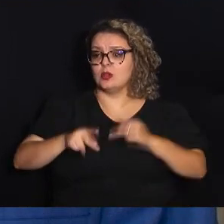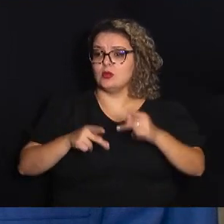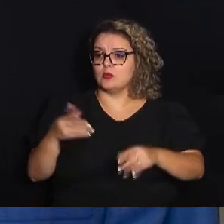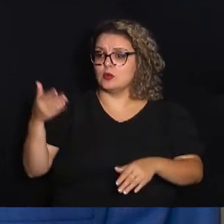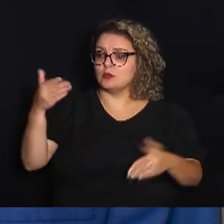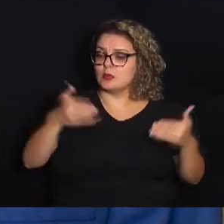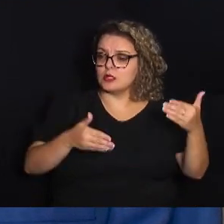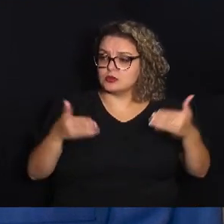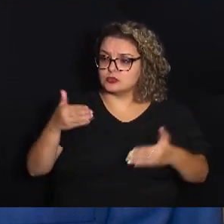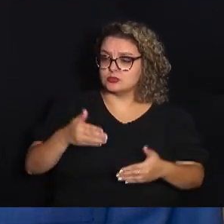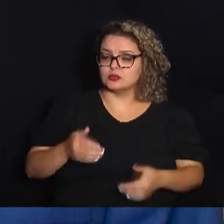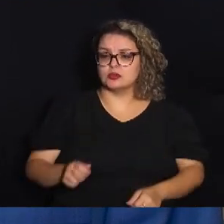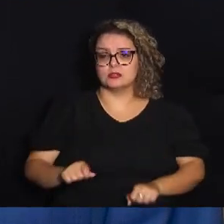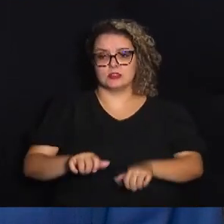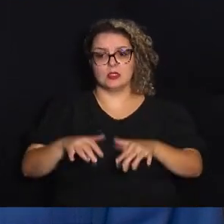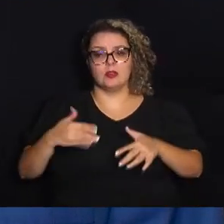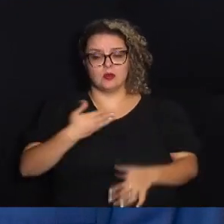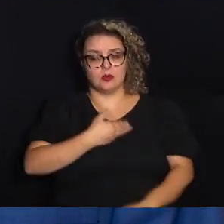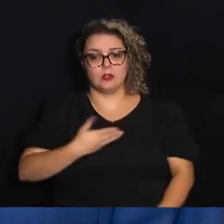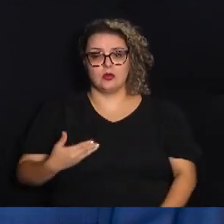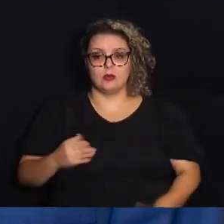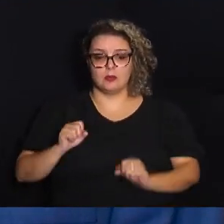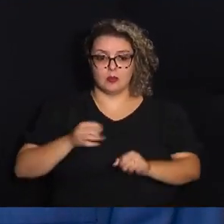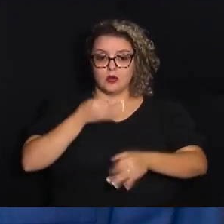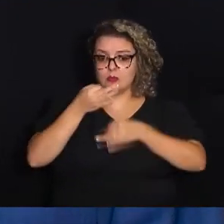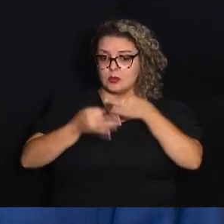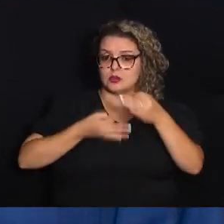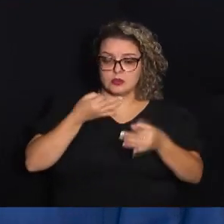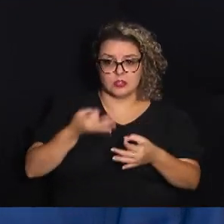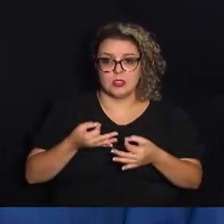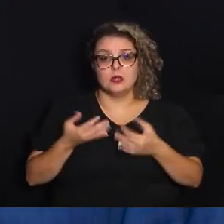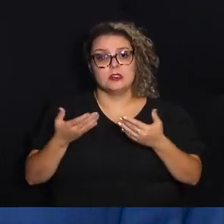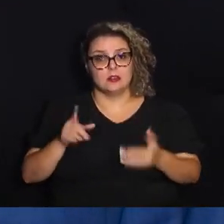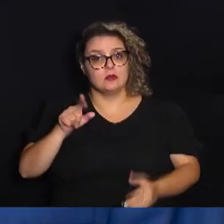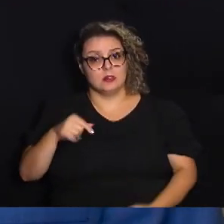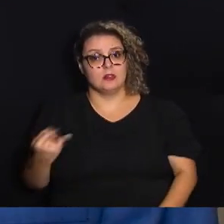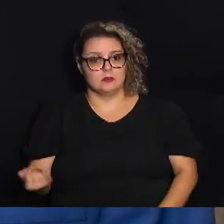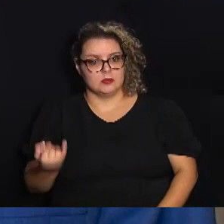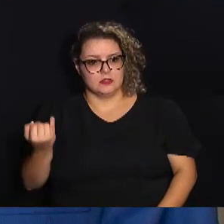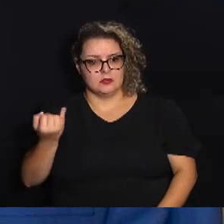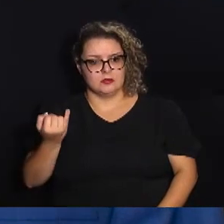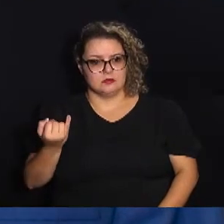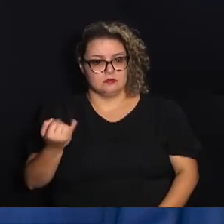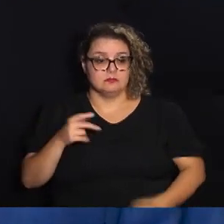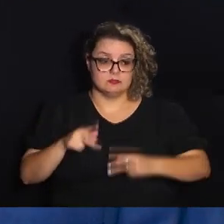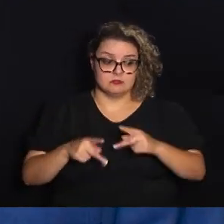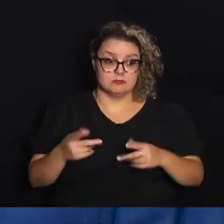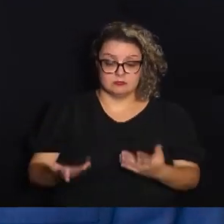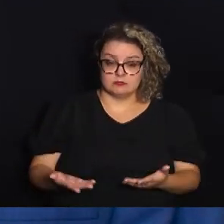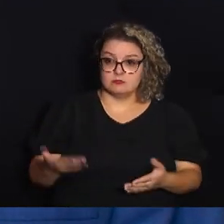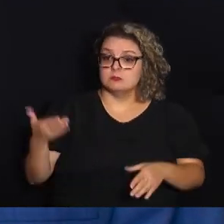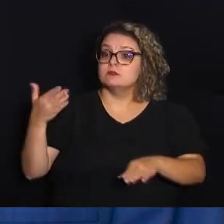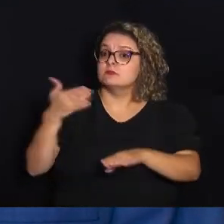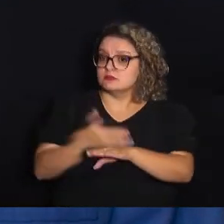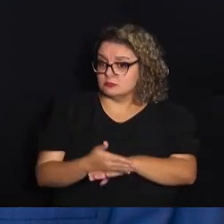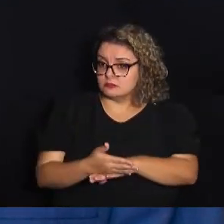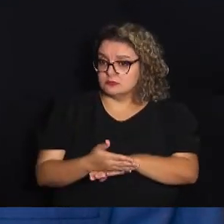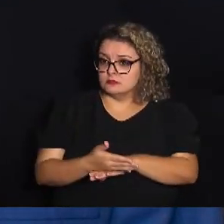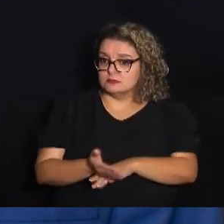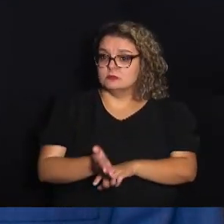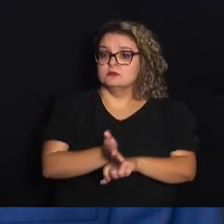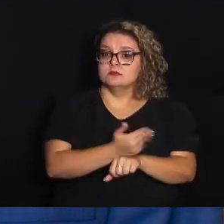seriedade o público pode participar das audiências públicas pode opinar Pode falar então isso é importante que o